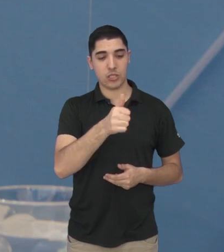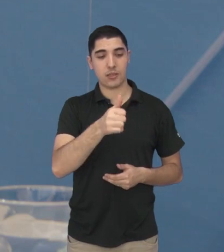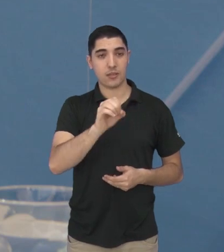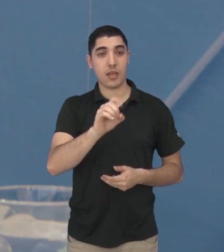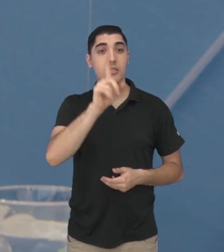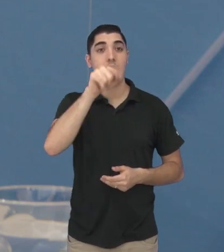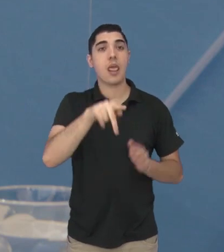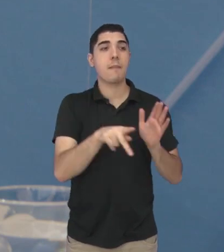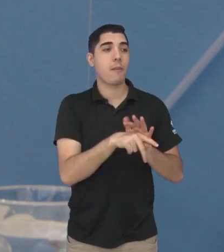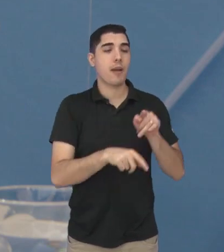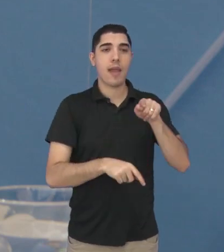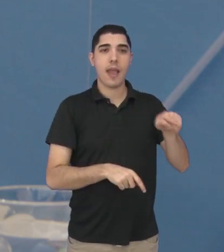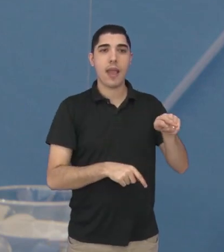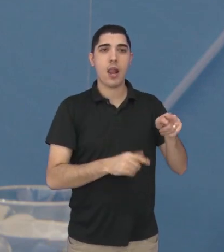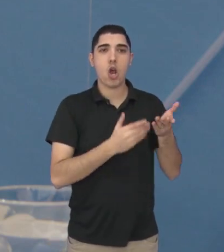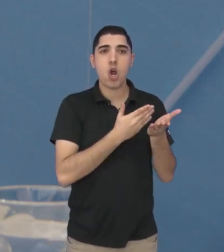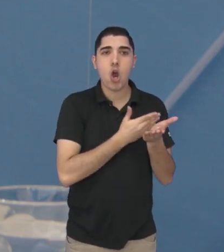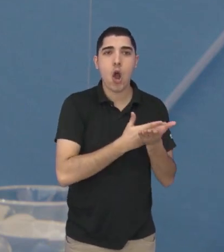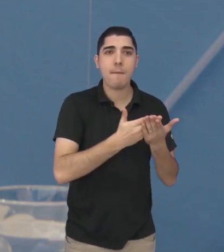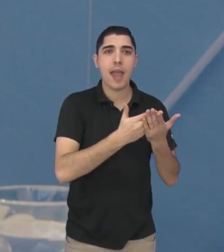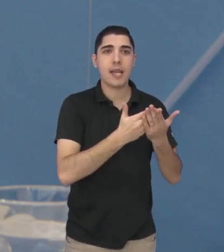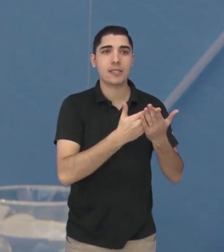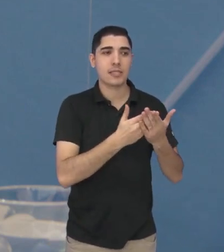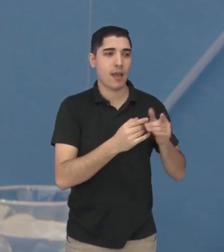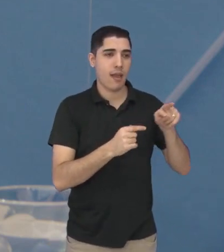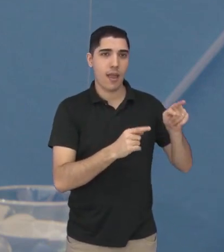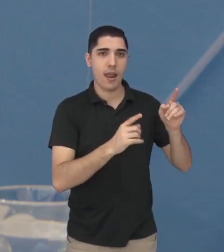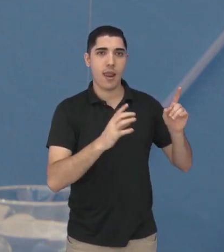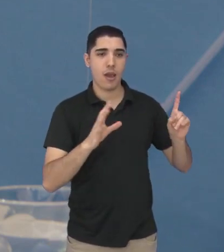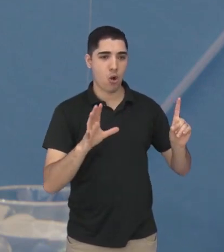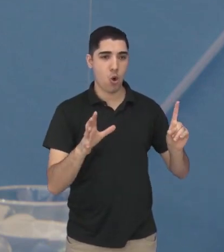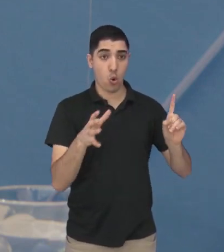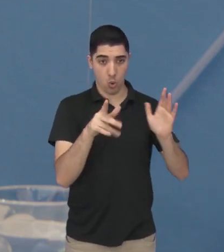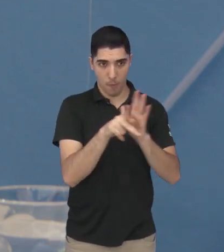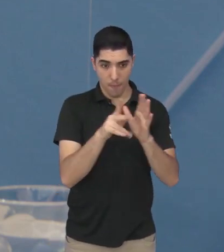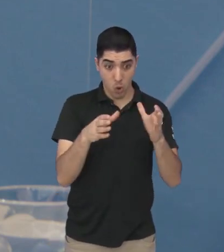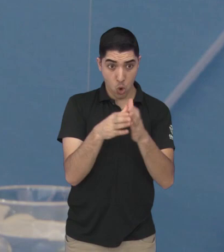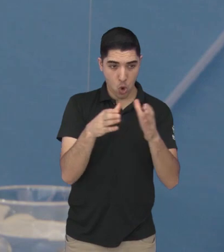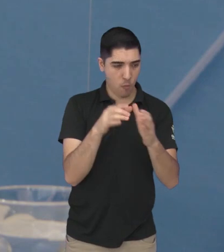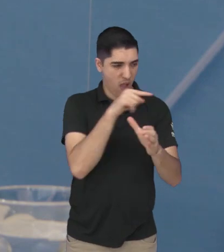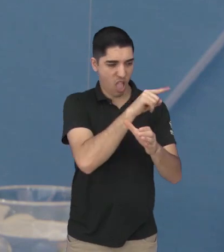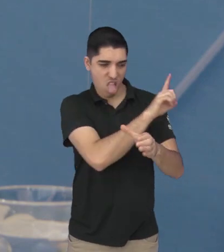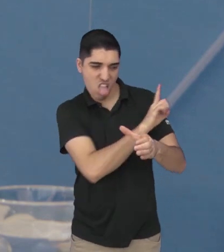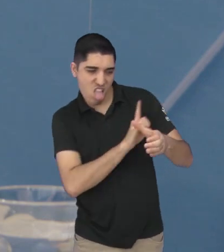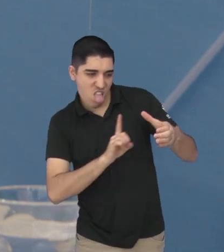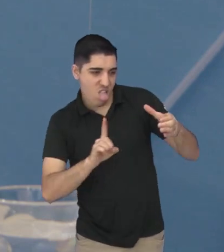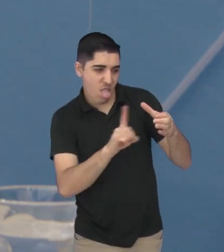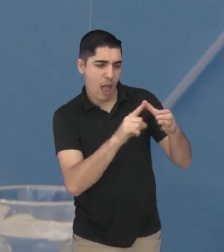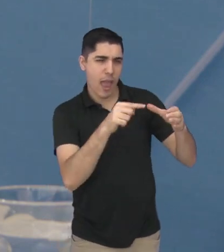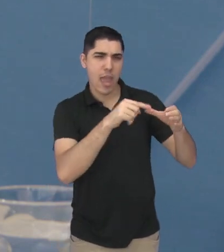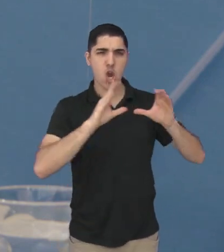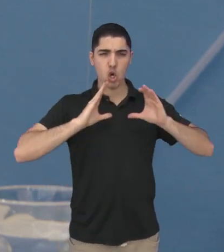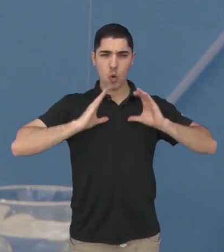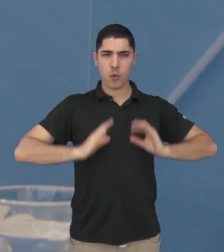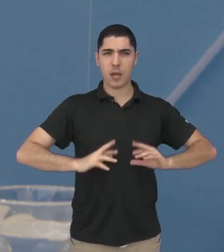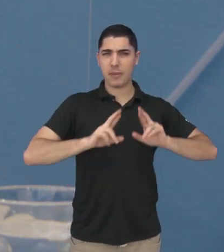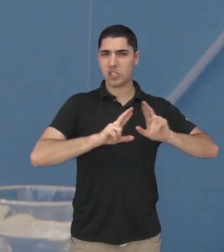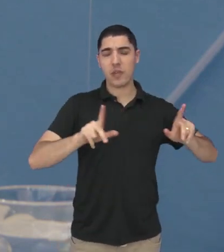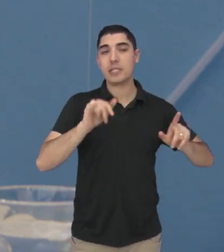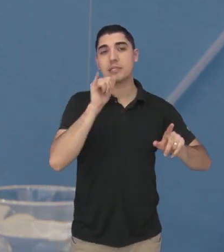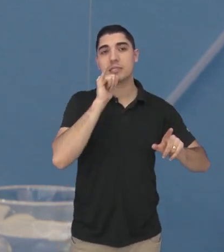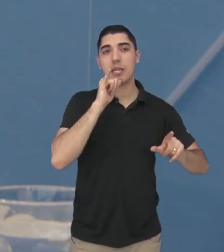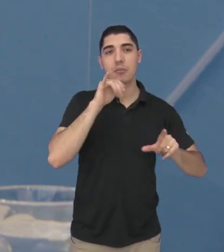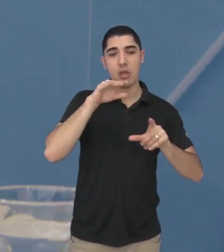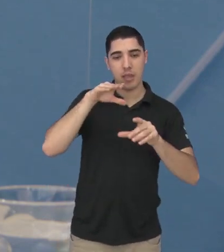de repertório. A pessoa começa a só andar com pessoas que têm aquele tipo de comportamento. Então, se eu ia, né, sei lá,